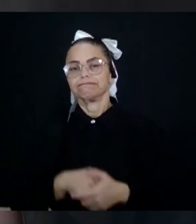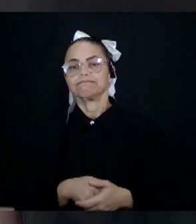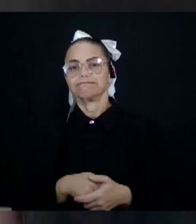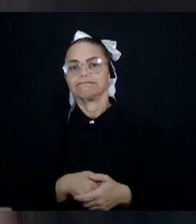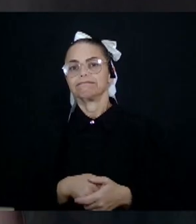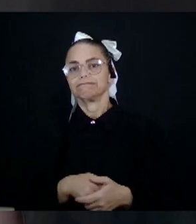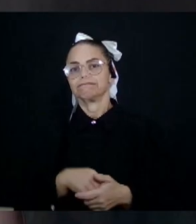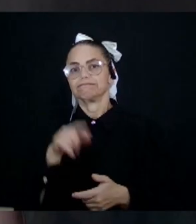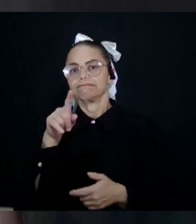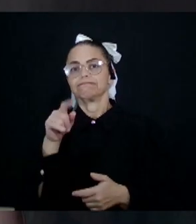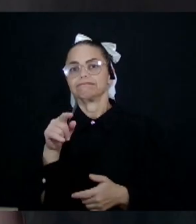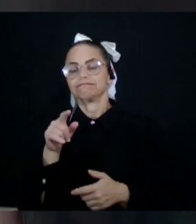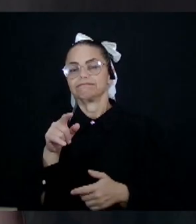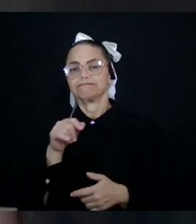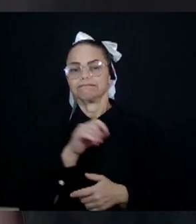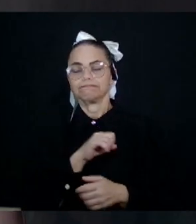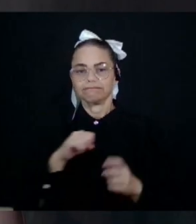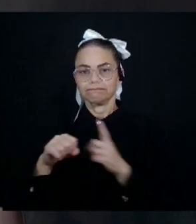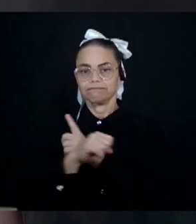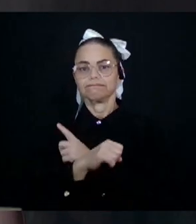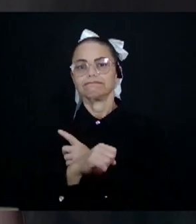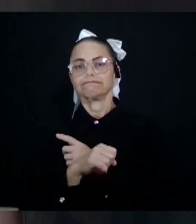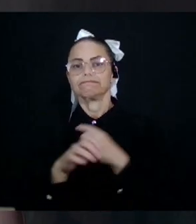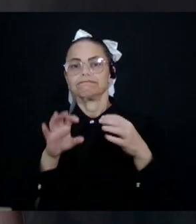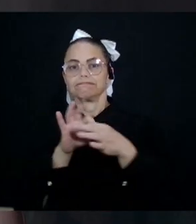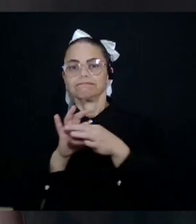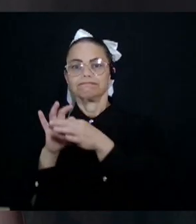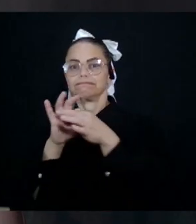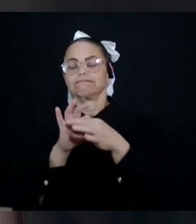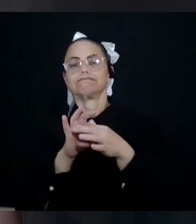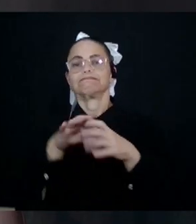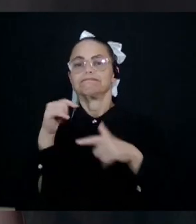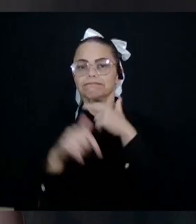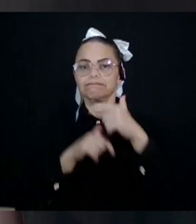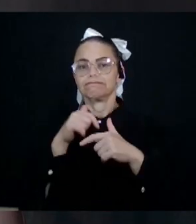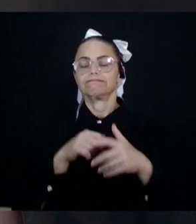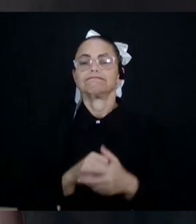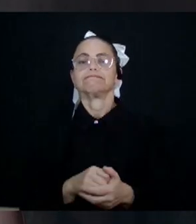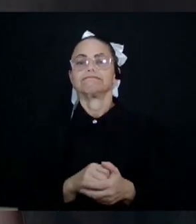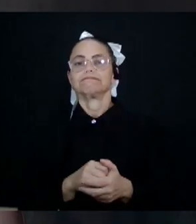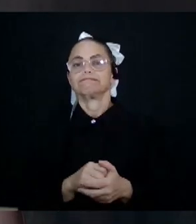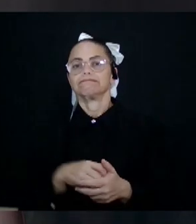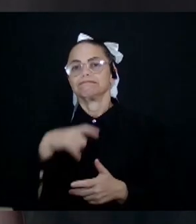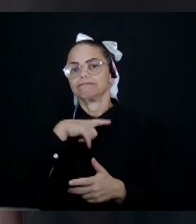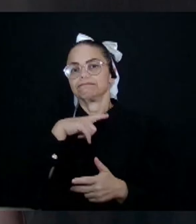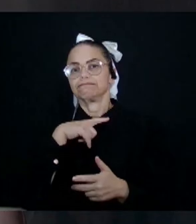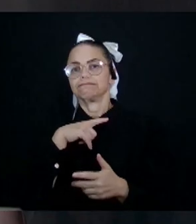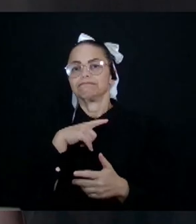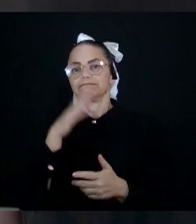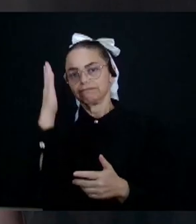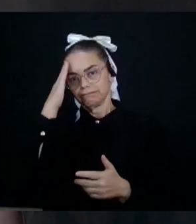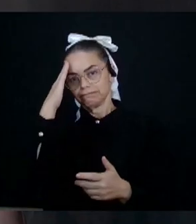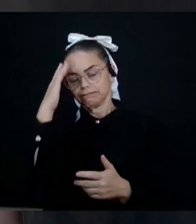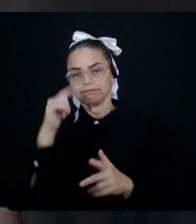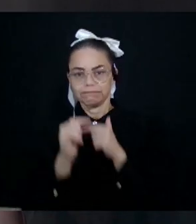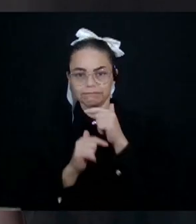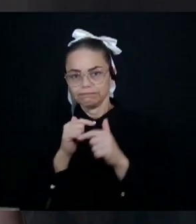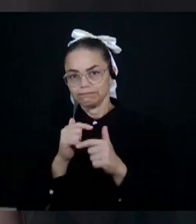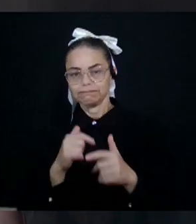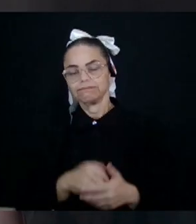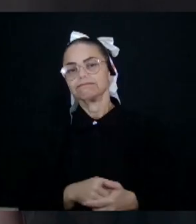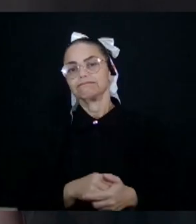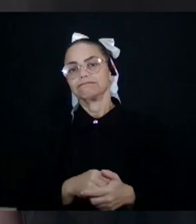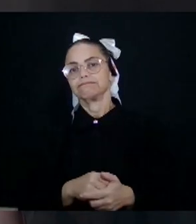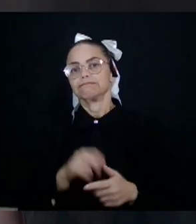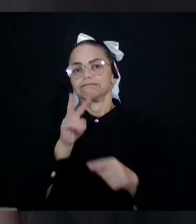da rotina associada ao trabalho, de trabalhar 8 horas por dia, mas a gente tem uma compreensão do trabalho doméstico e de cuidados